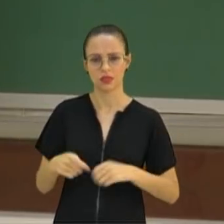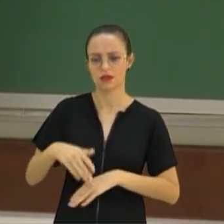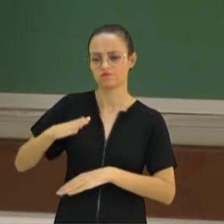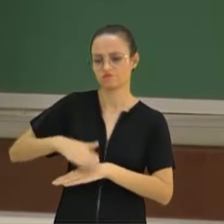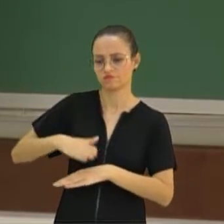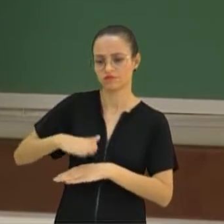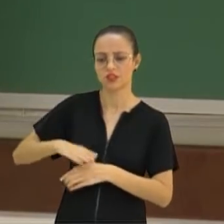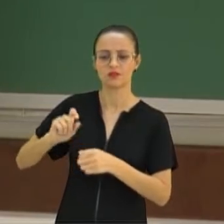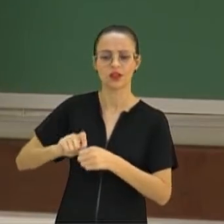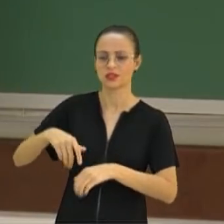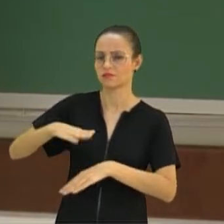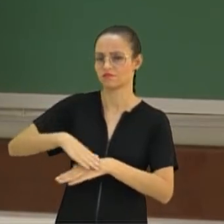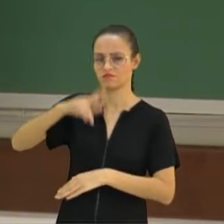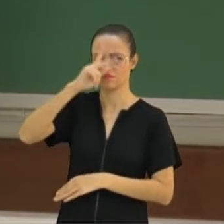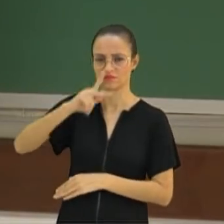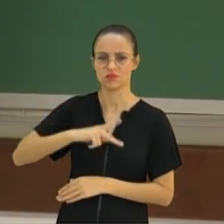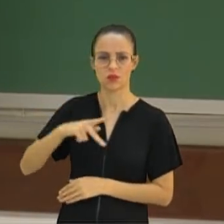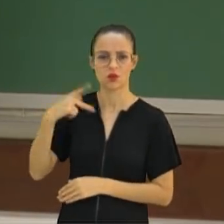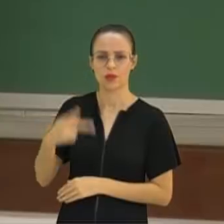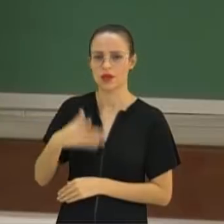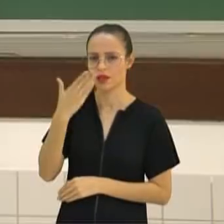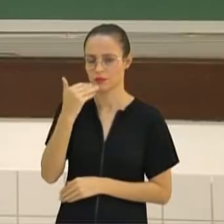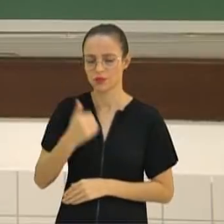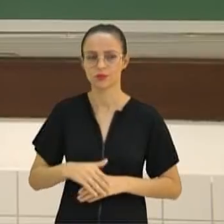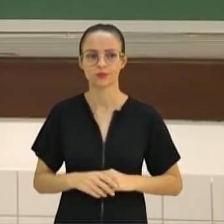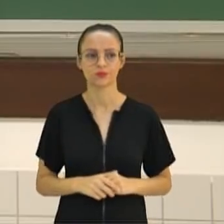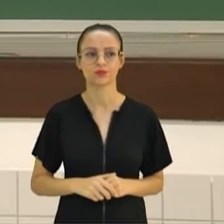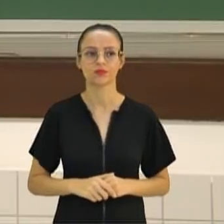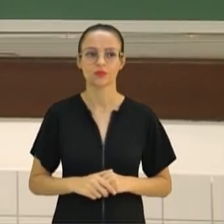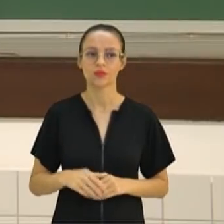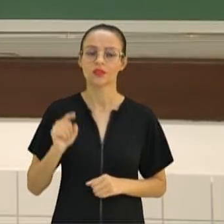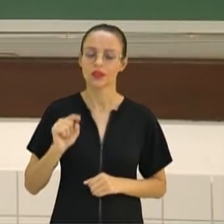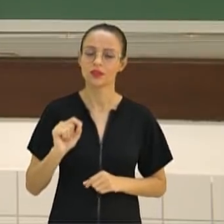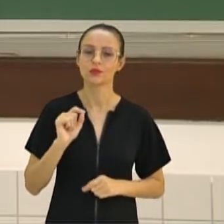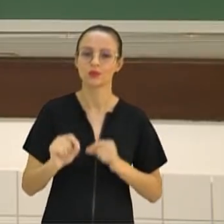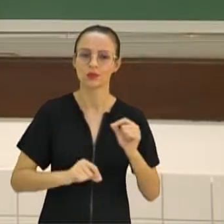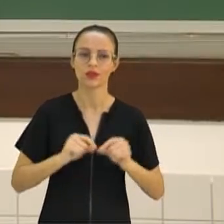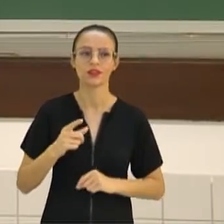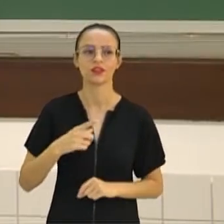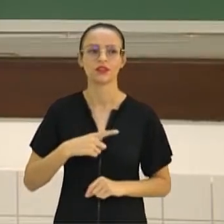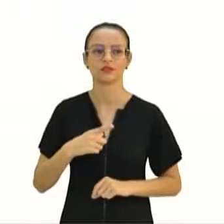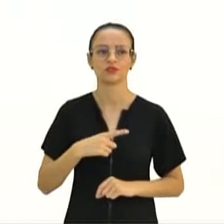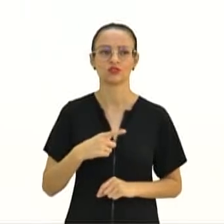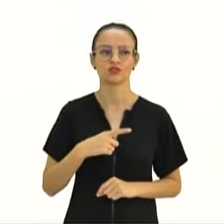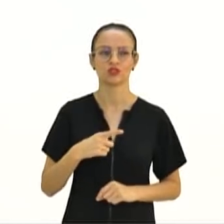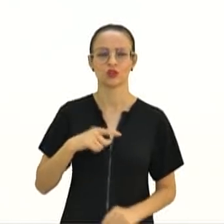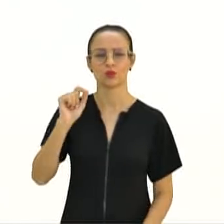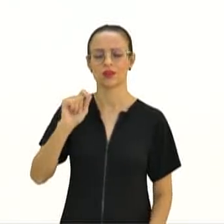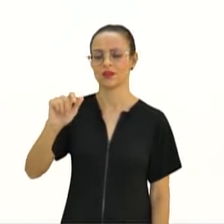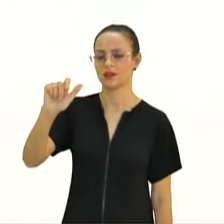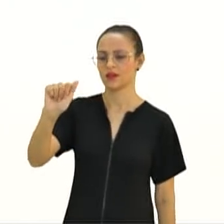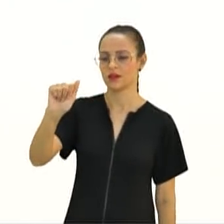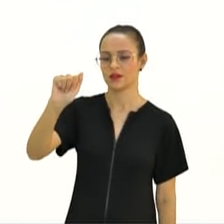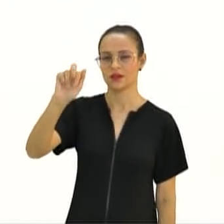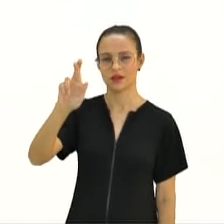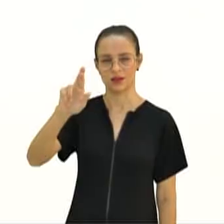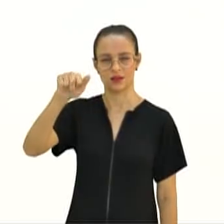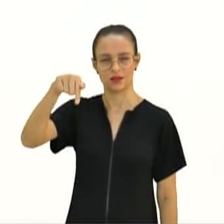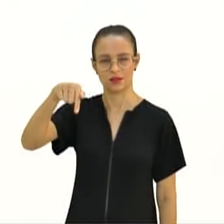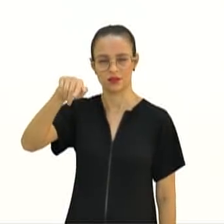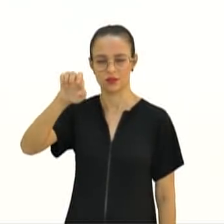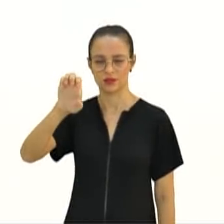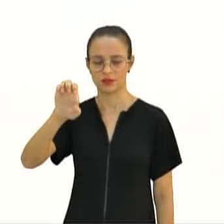partir dessa reação. Um argumento a favor dessa hipótese é a existência de arqueobactérias, que são